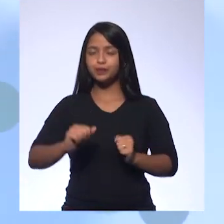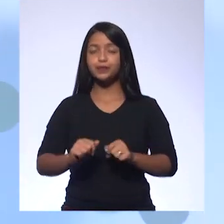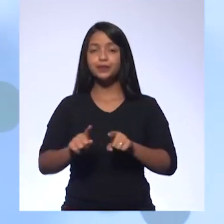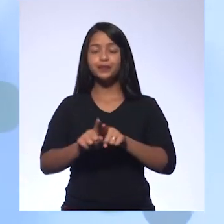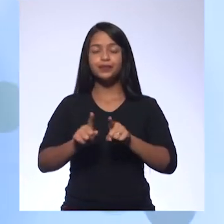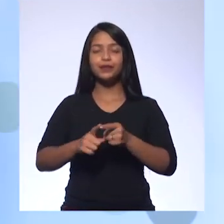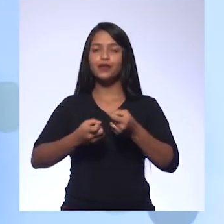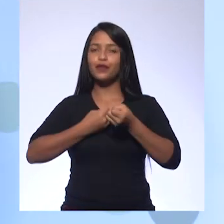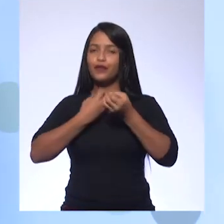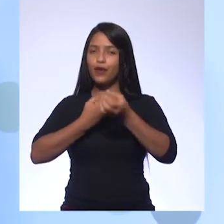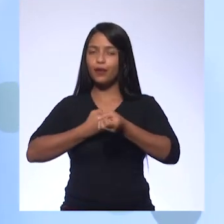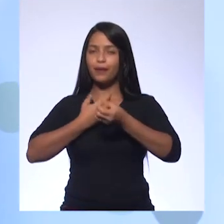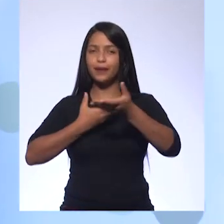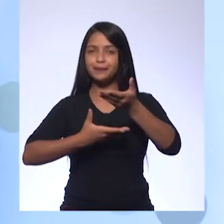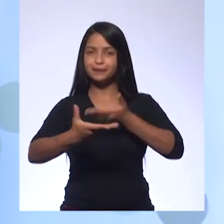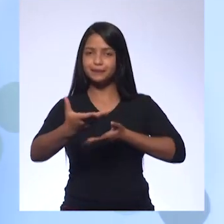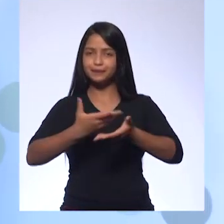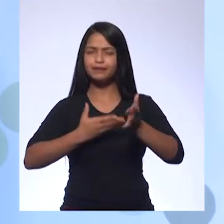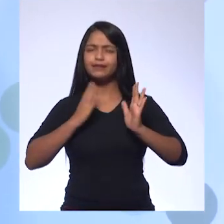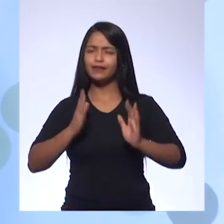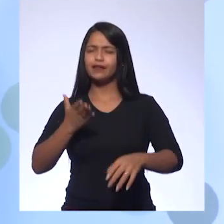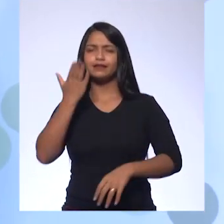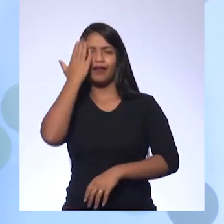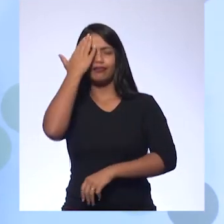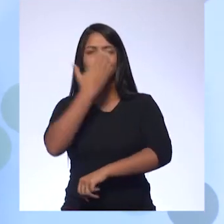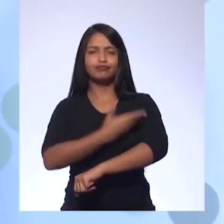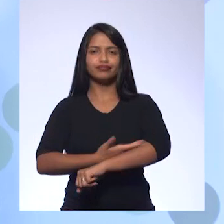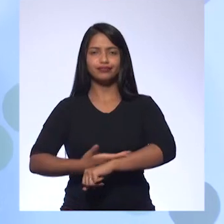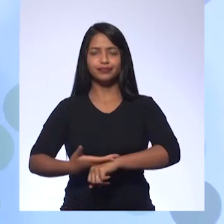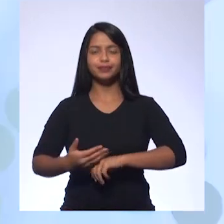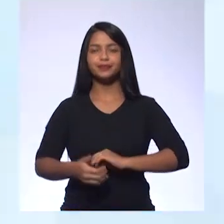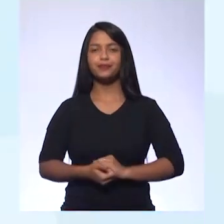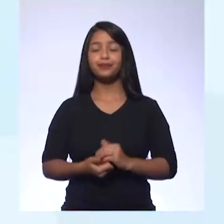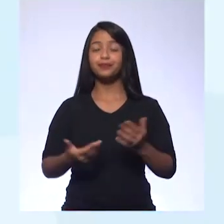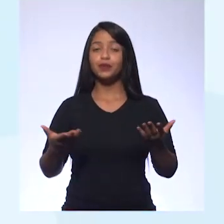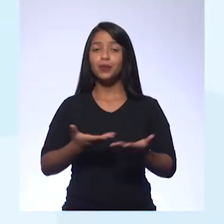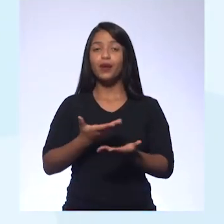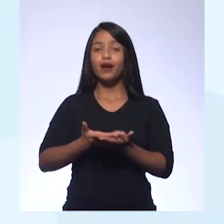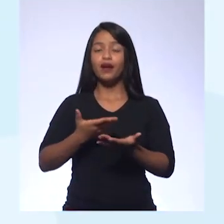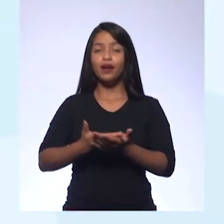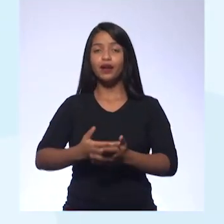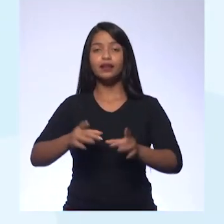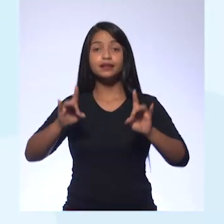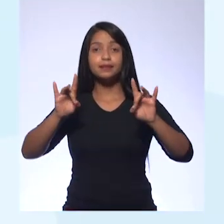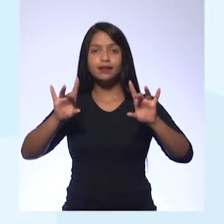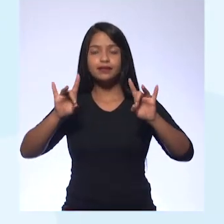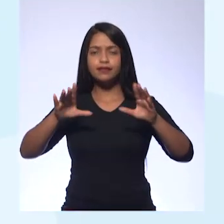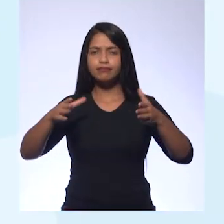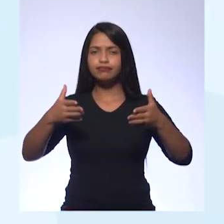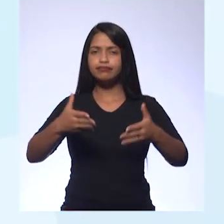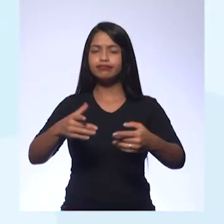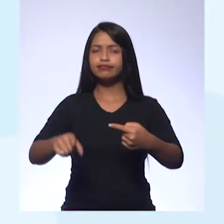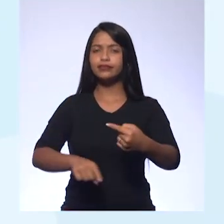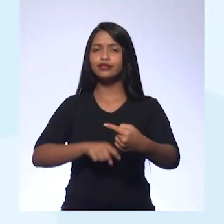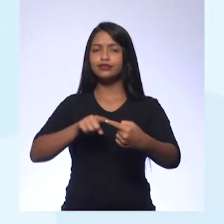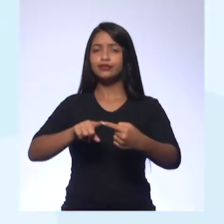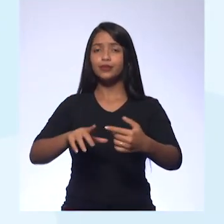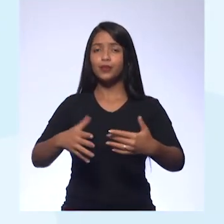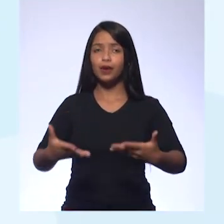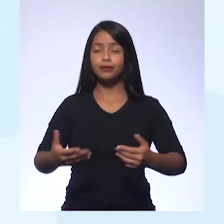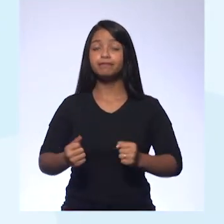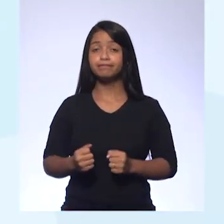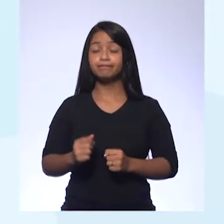fazer. Certo? Muito bem. Qual que é o objetivo específico desta aula aqui? Então é entender os fenômenos atmosféricos